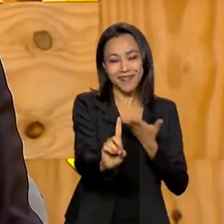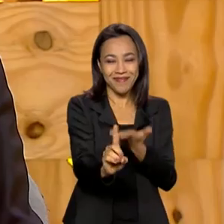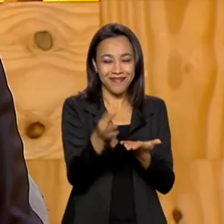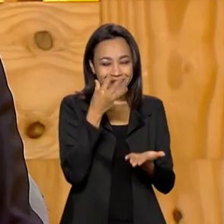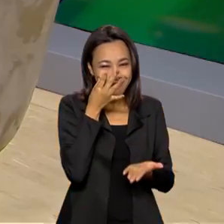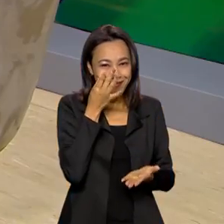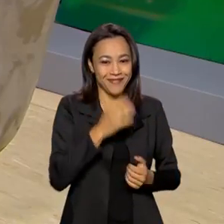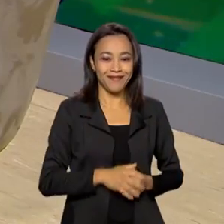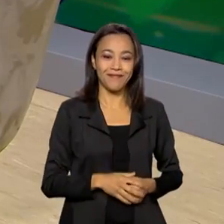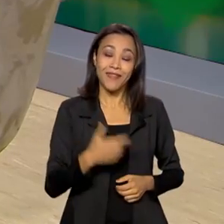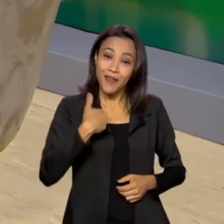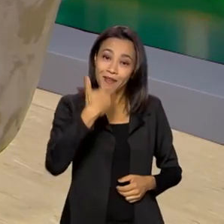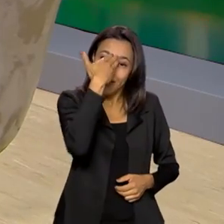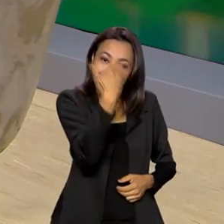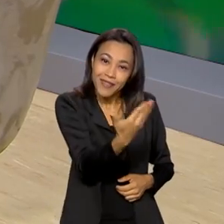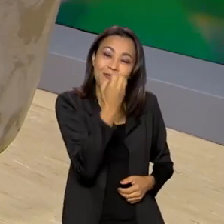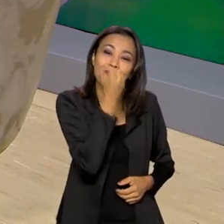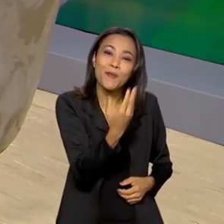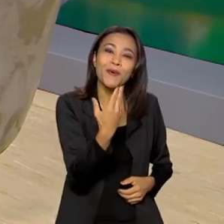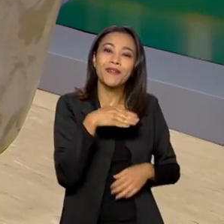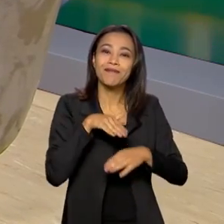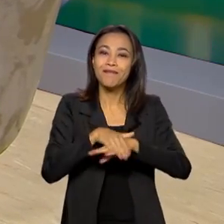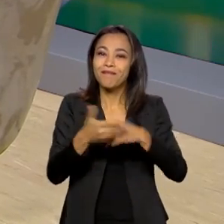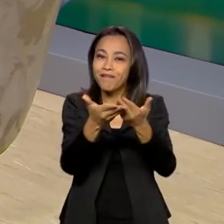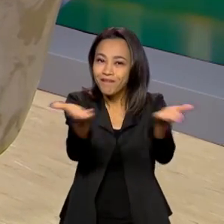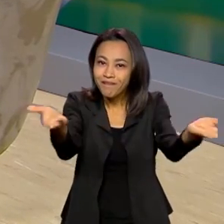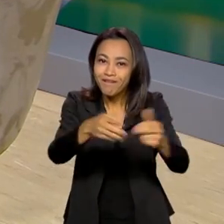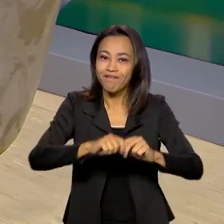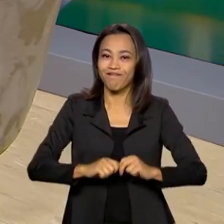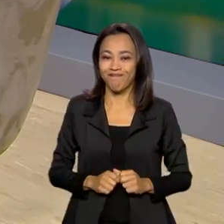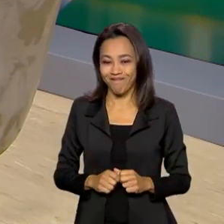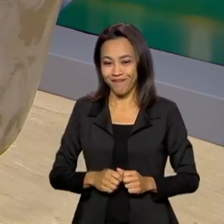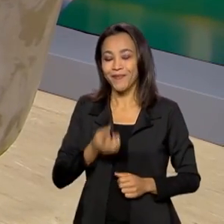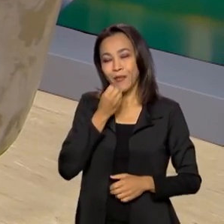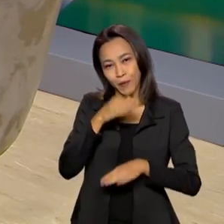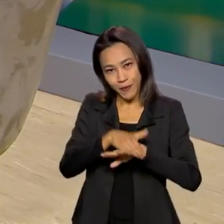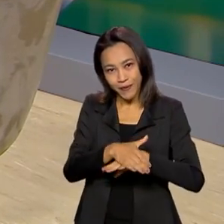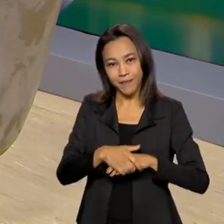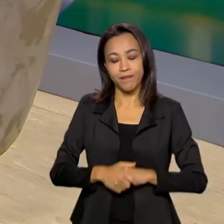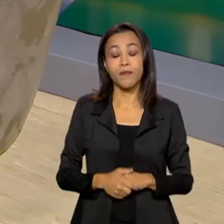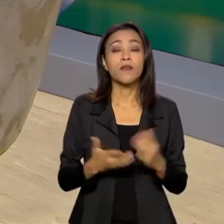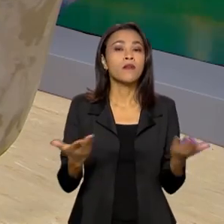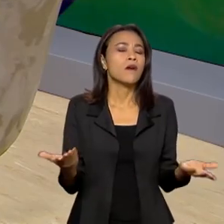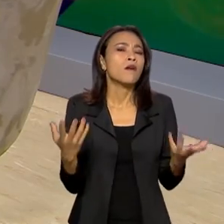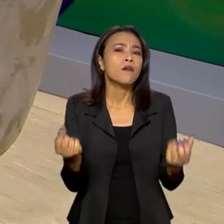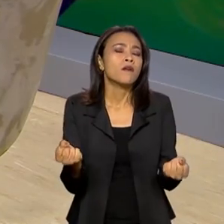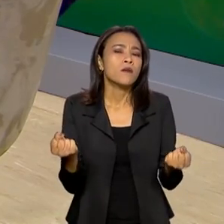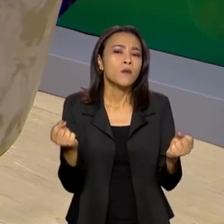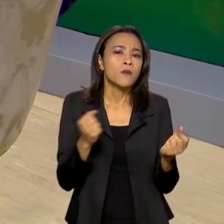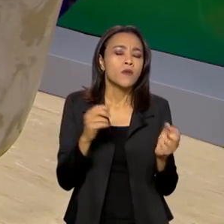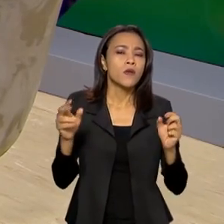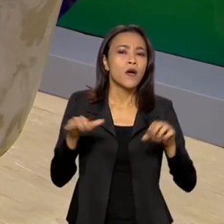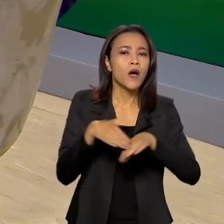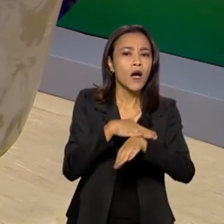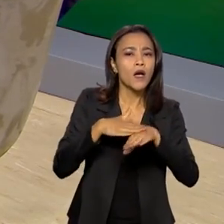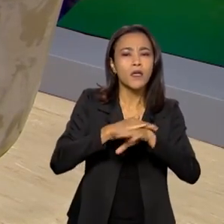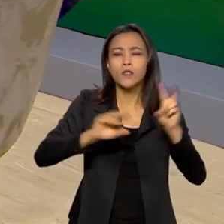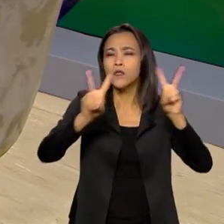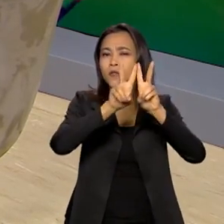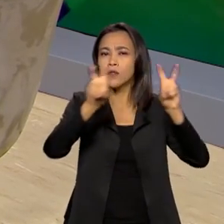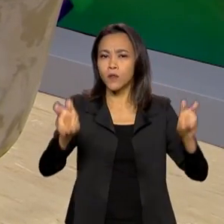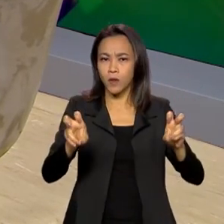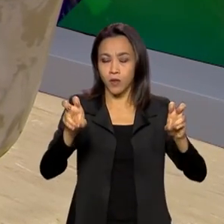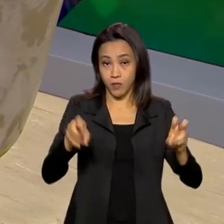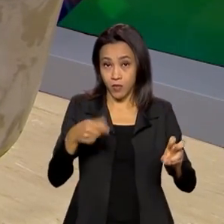Ministro que agradeço Paulo Boa noite a todos boa noite Ministro bom vamos começar a falar do auxílio Brasil mas antes da gente